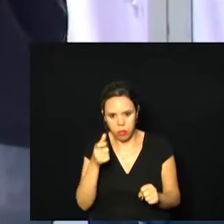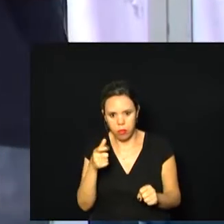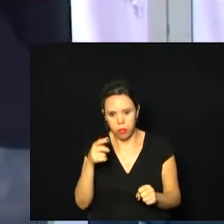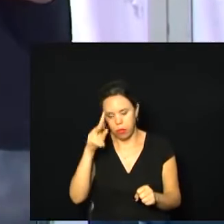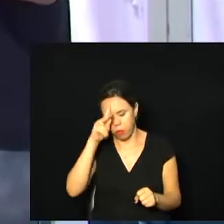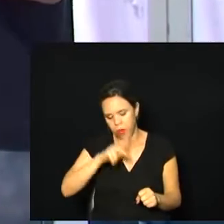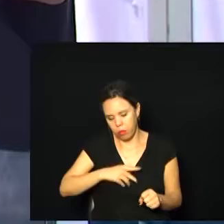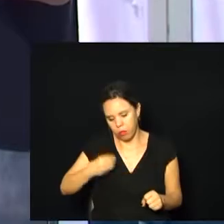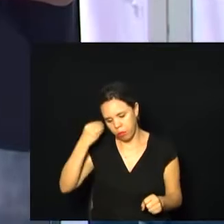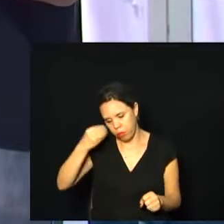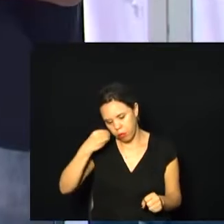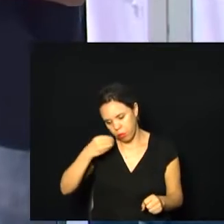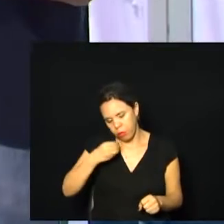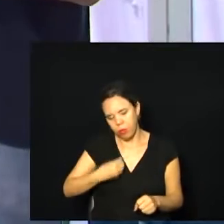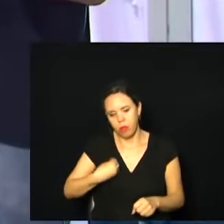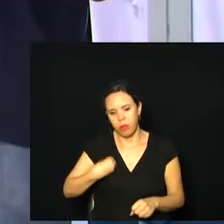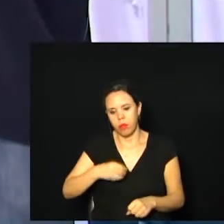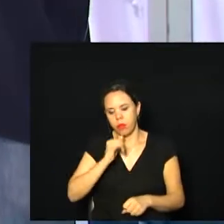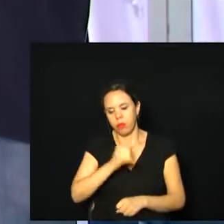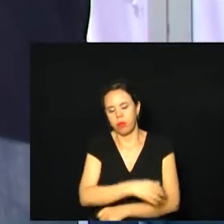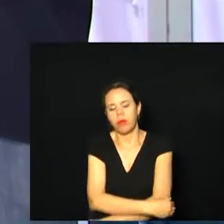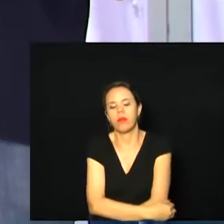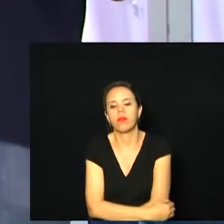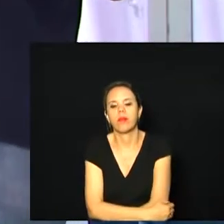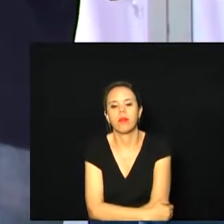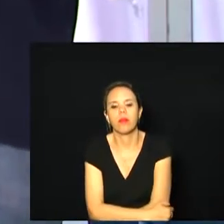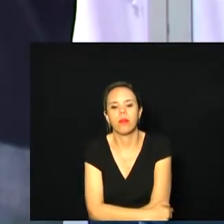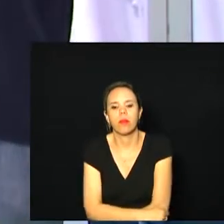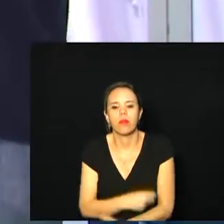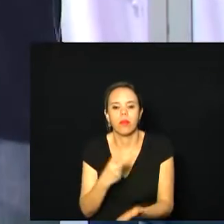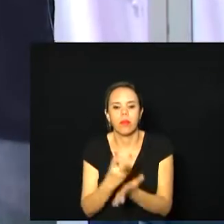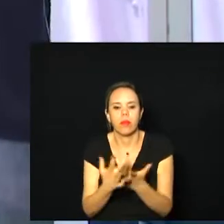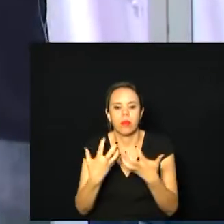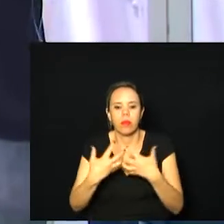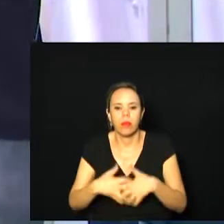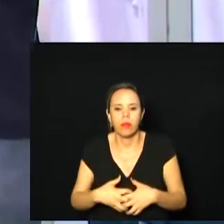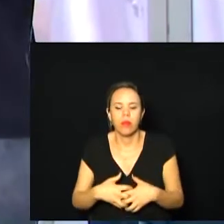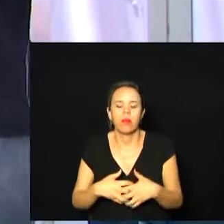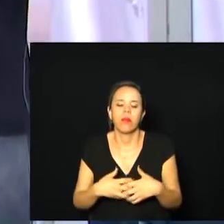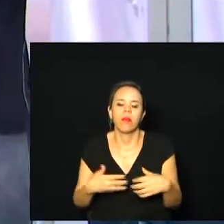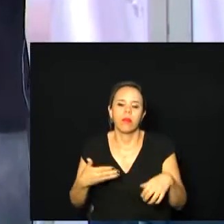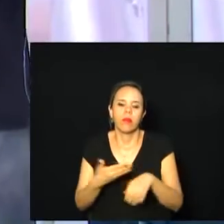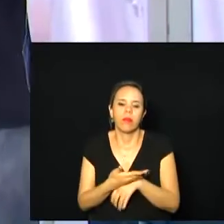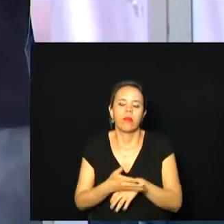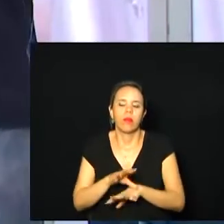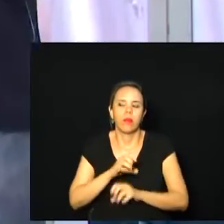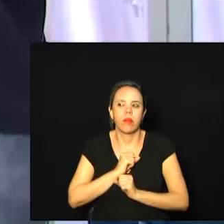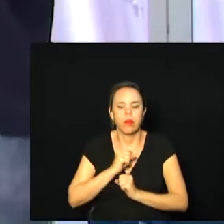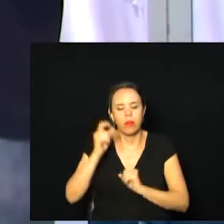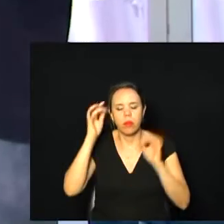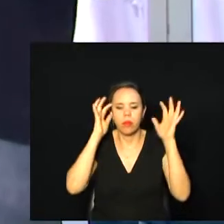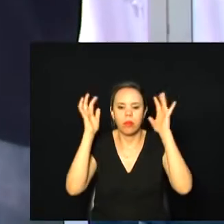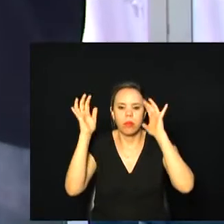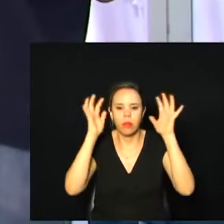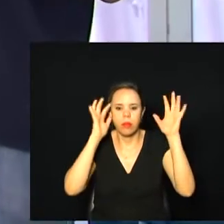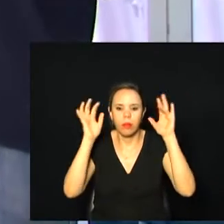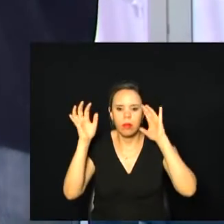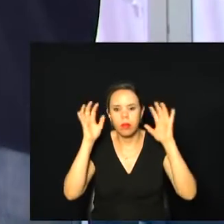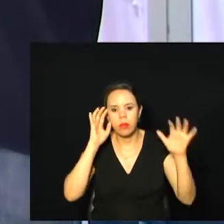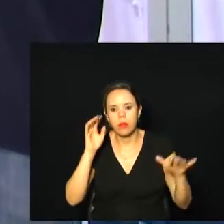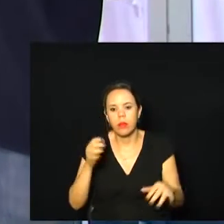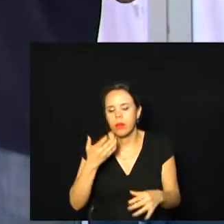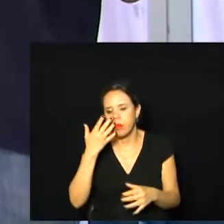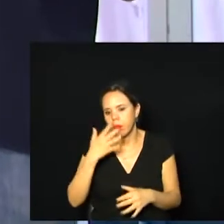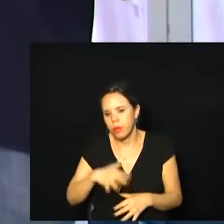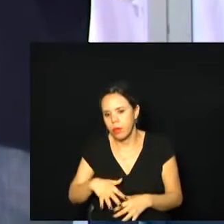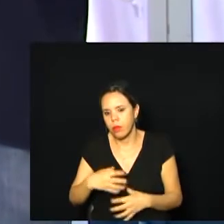sua própria vida para o seu filho, né? Isso tem o mesmo efeito, faz com que ele vai entrar dentro de si, o seu mundo interno, o mundo interno da